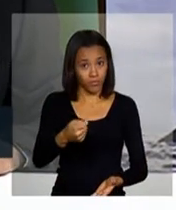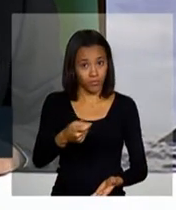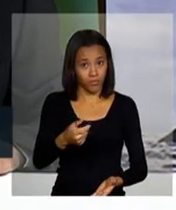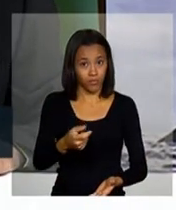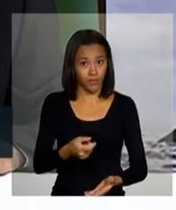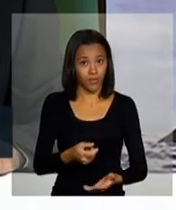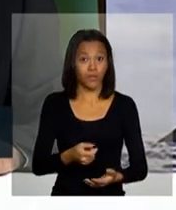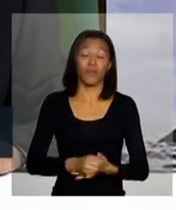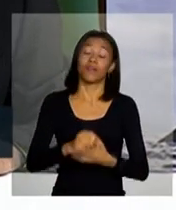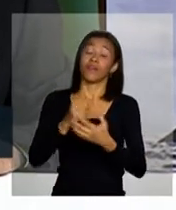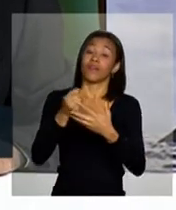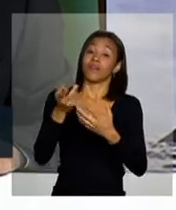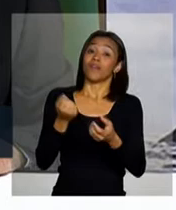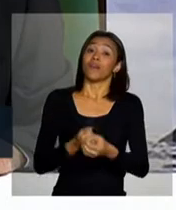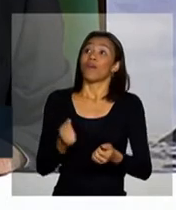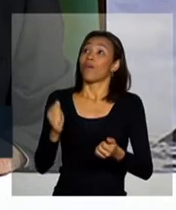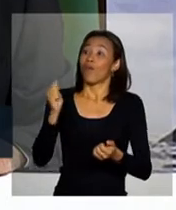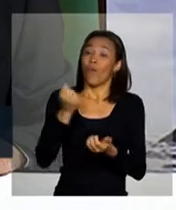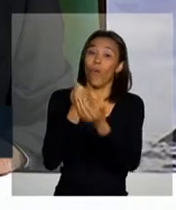importa